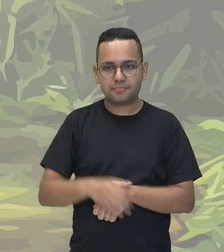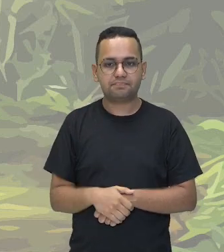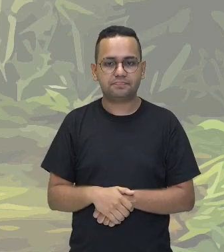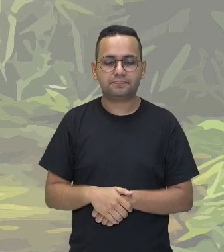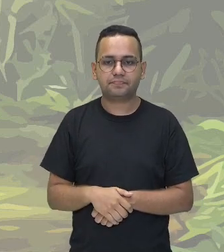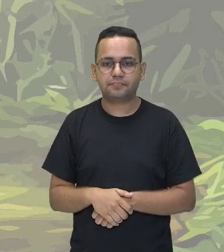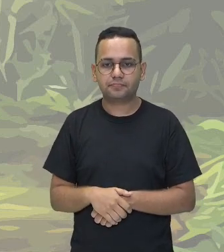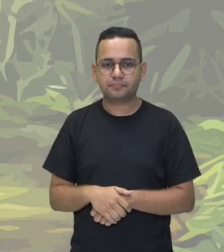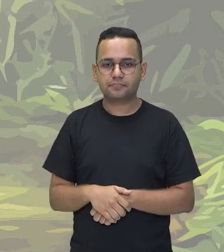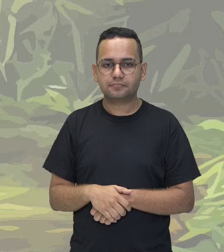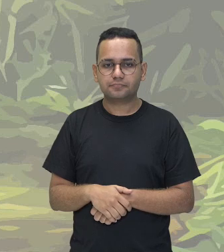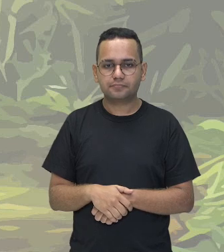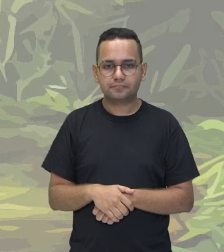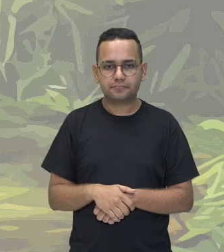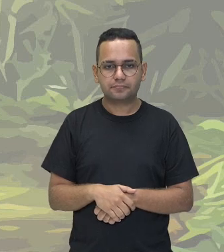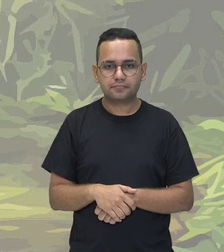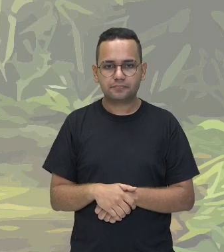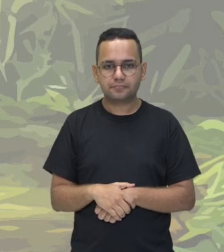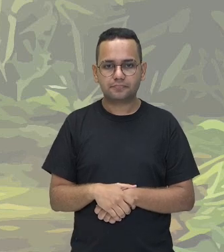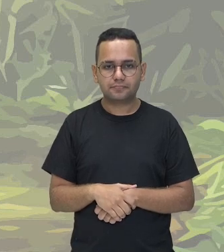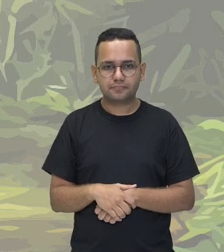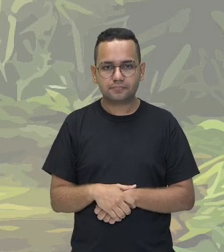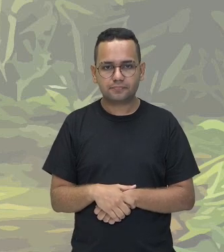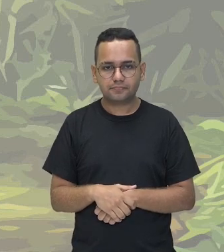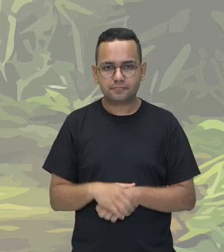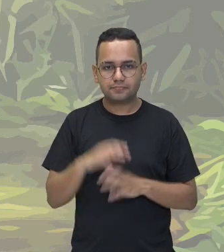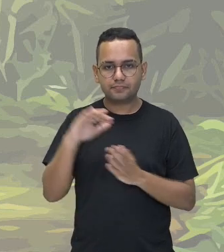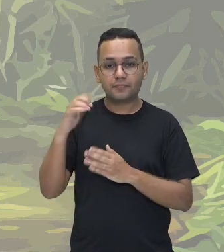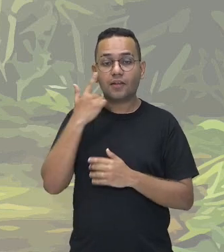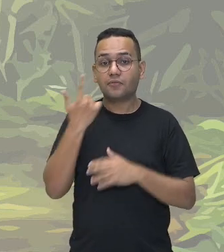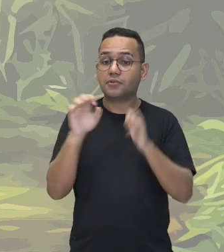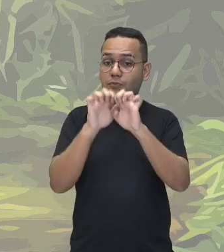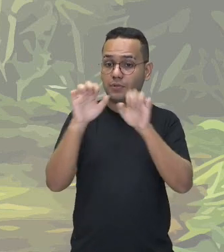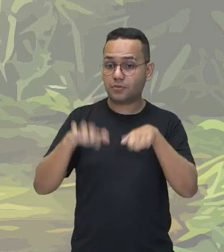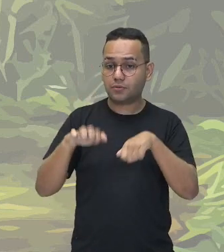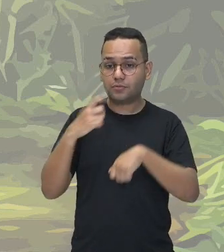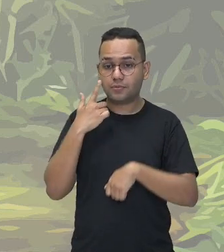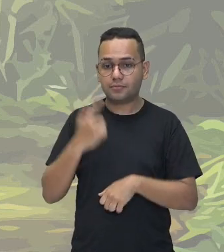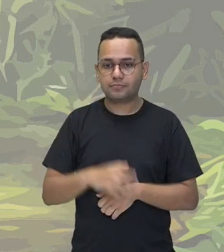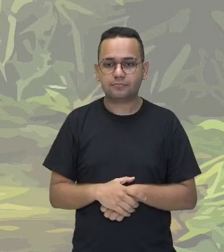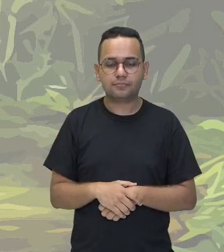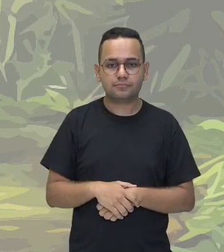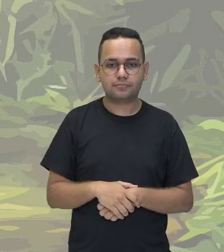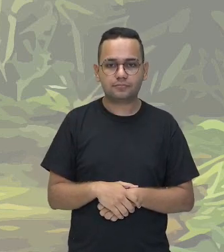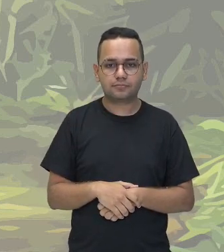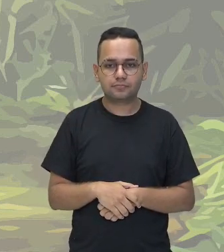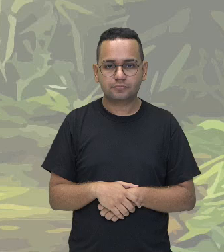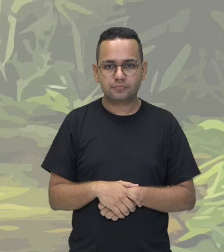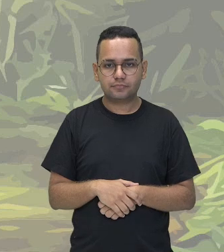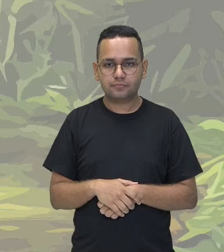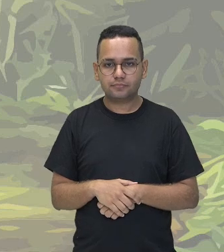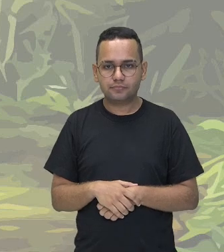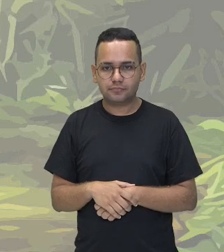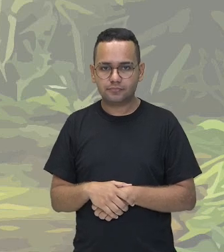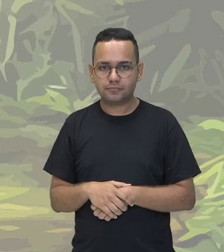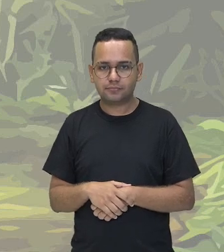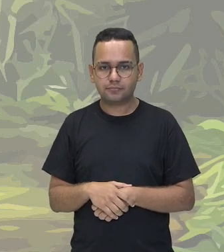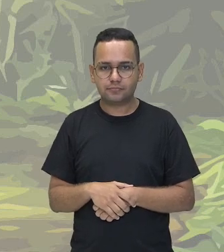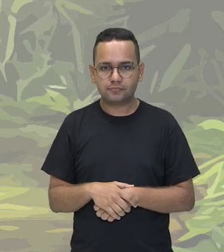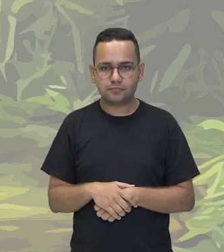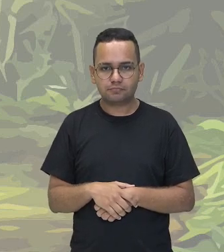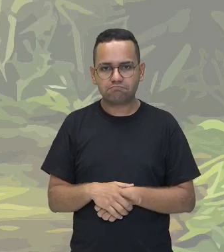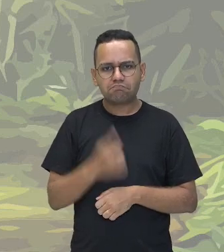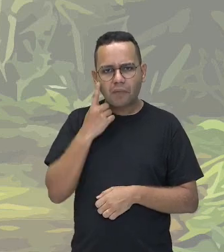ó, a próxima. Nós temos aqui a estrutura da célula vegetal, né? Então, aqui nessa estrutura, a gente